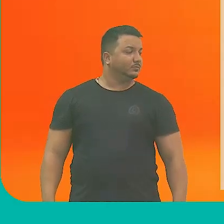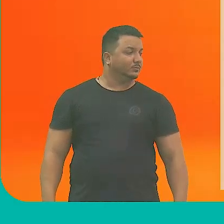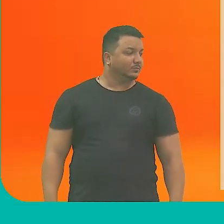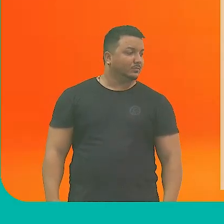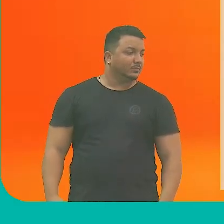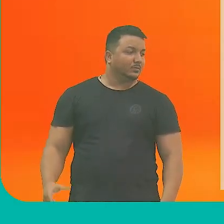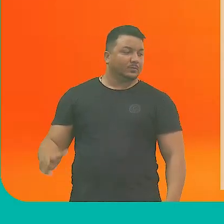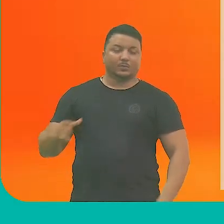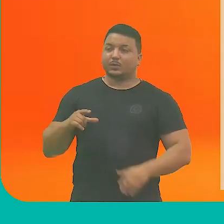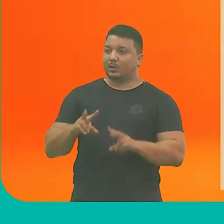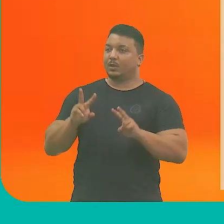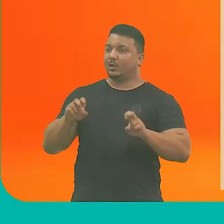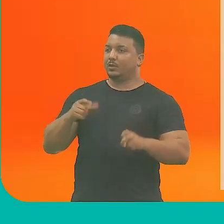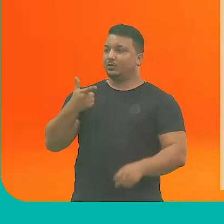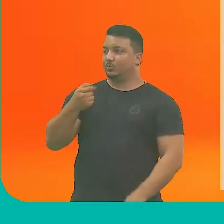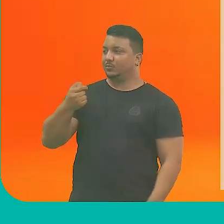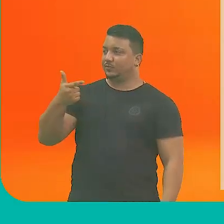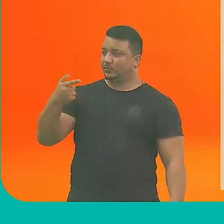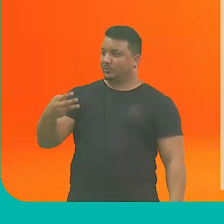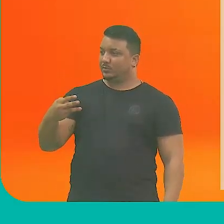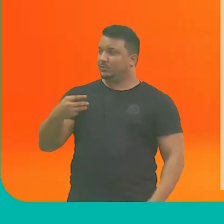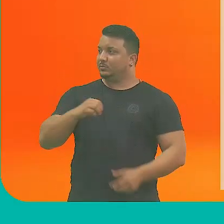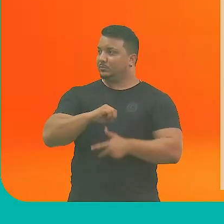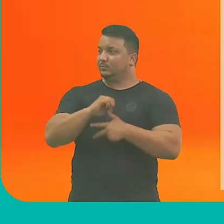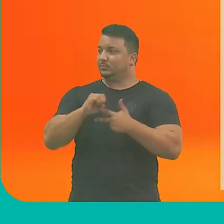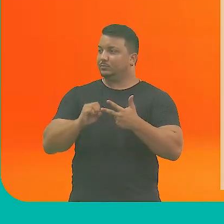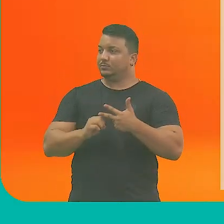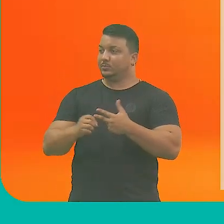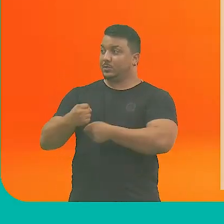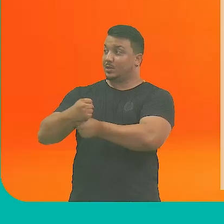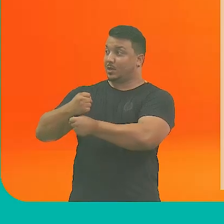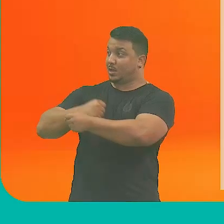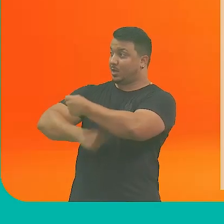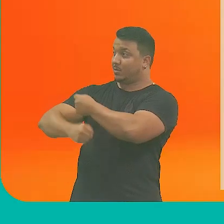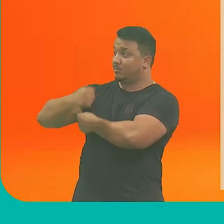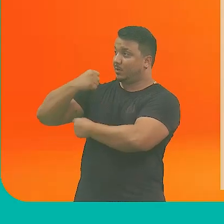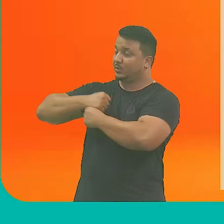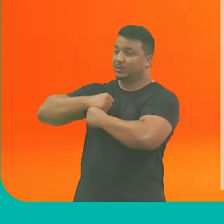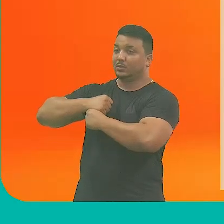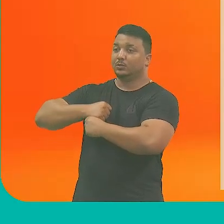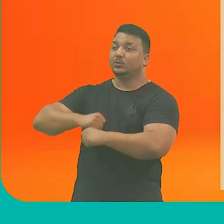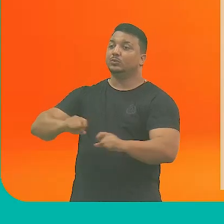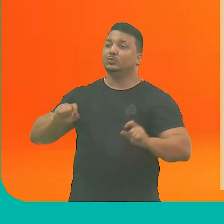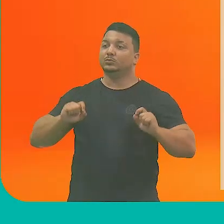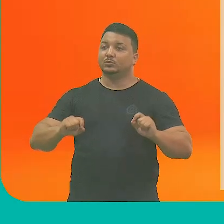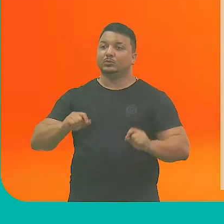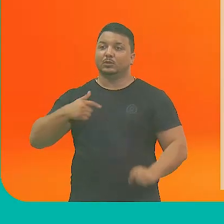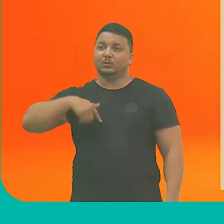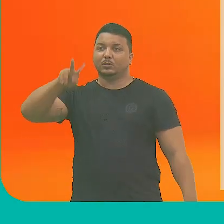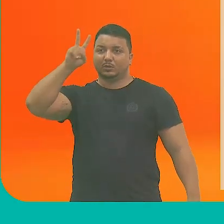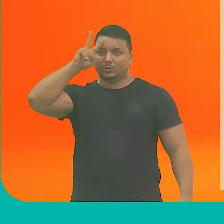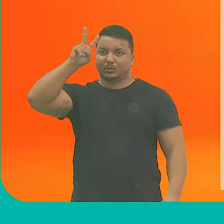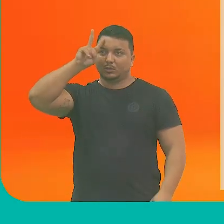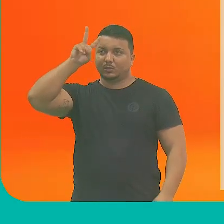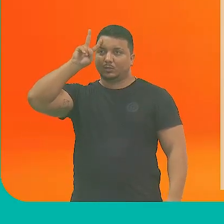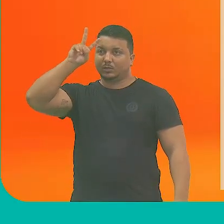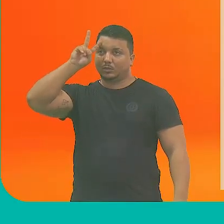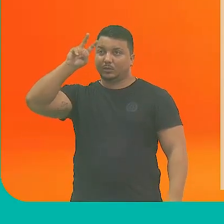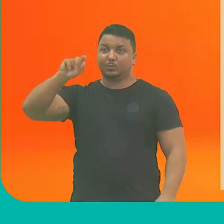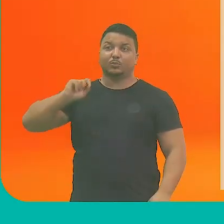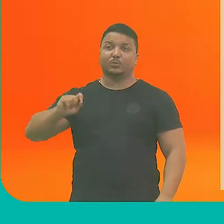Outra questão do Enem 2023. No ano passado, gente, eu lembro